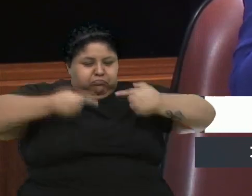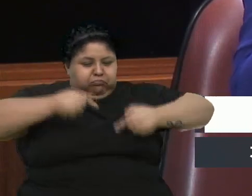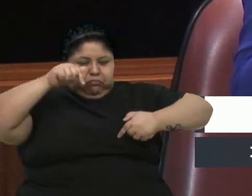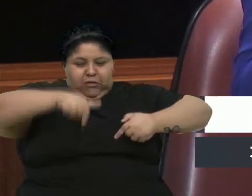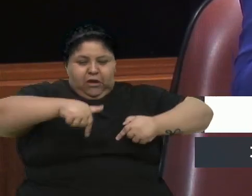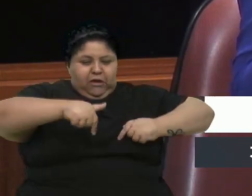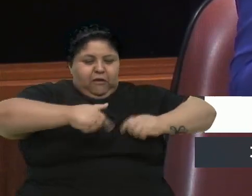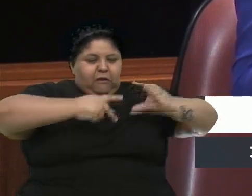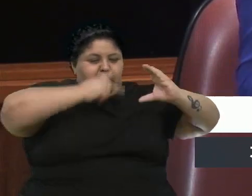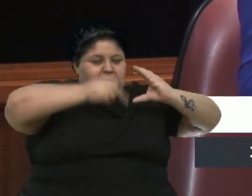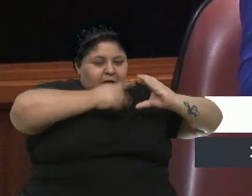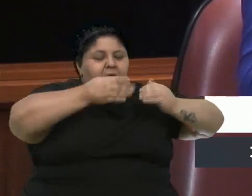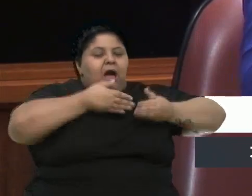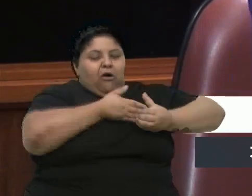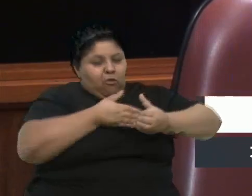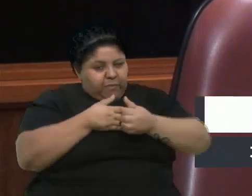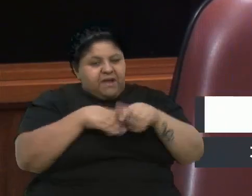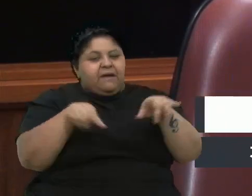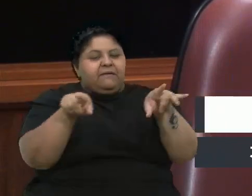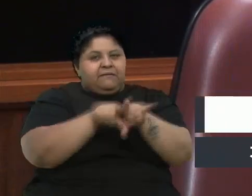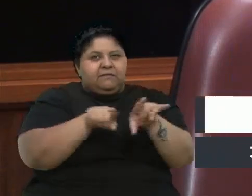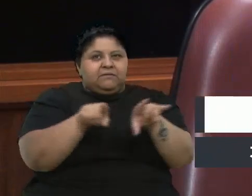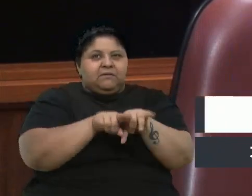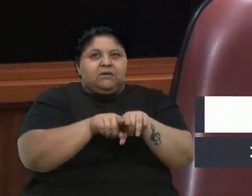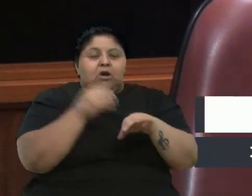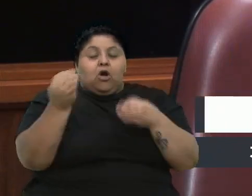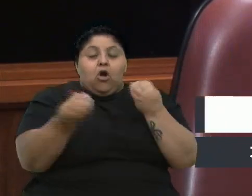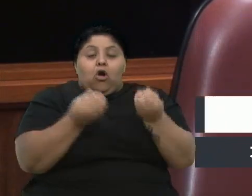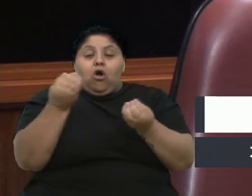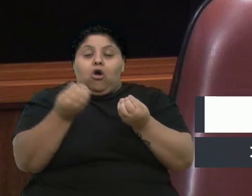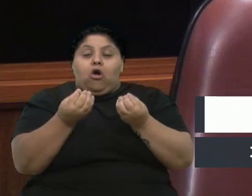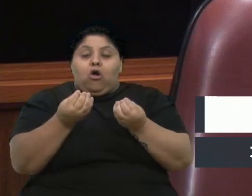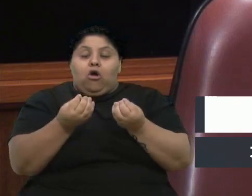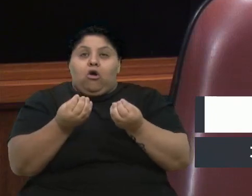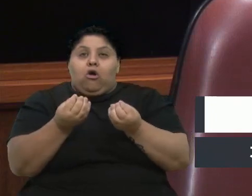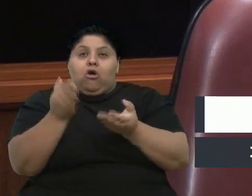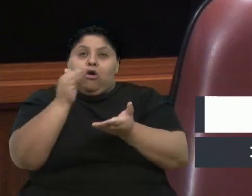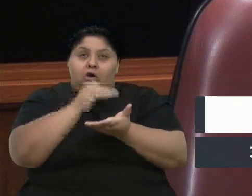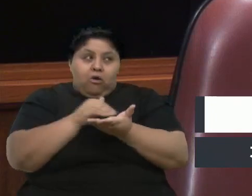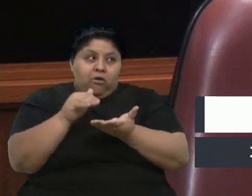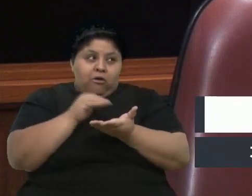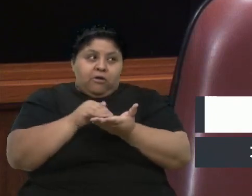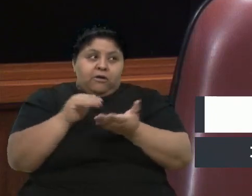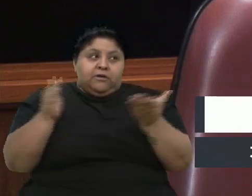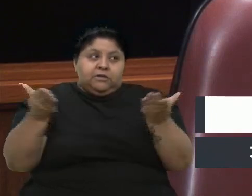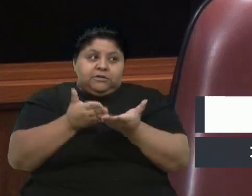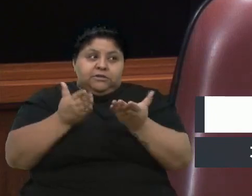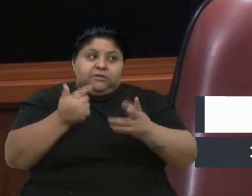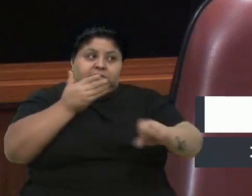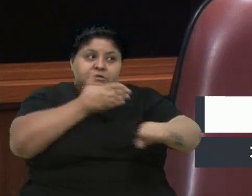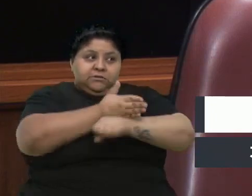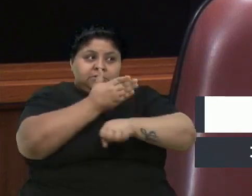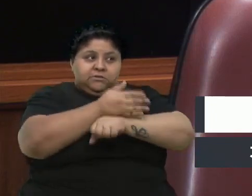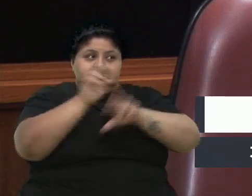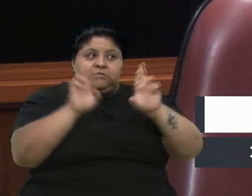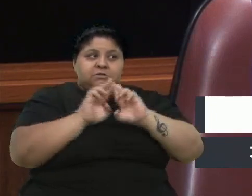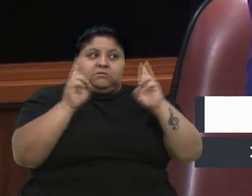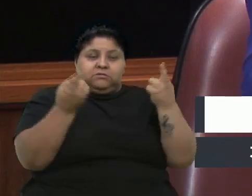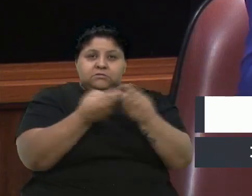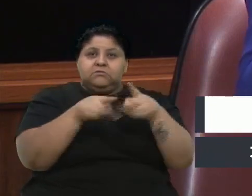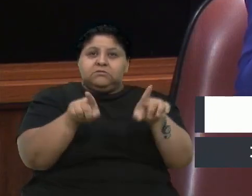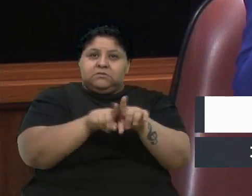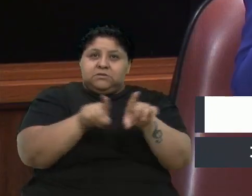casa, acompanhei com o atual secretário, já participei de reunião, inclusive